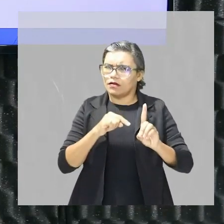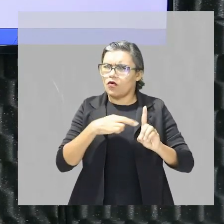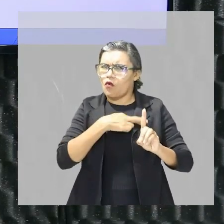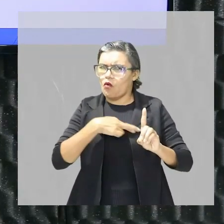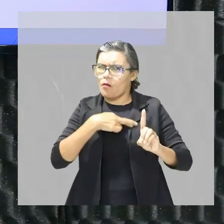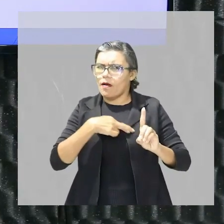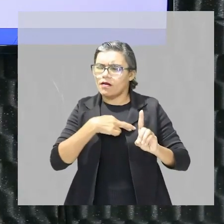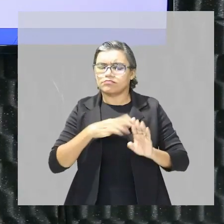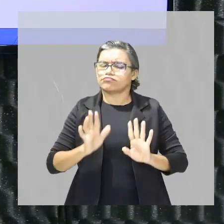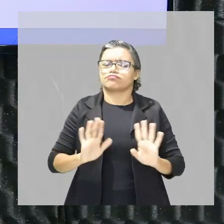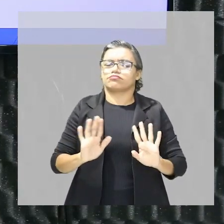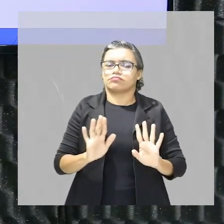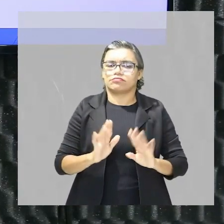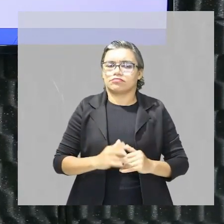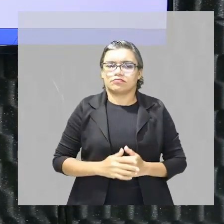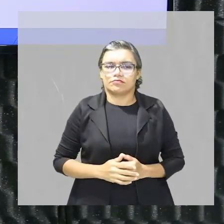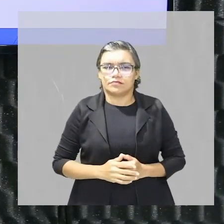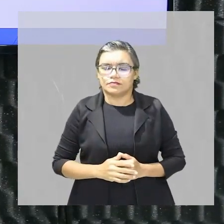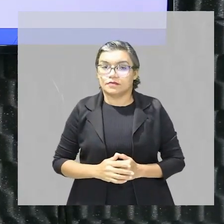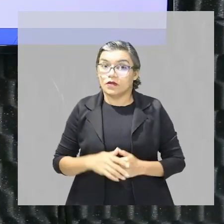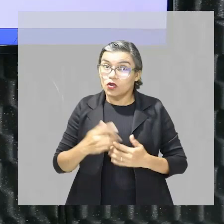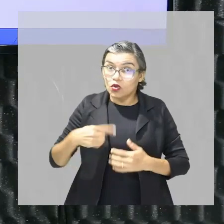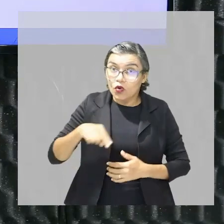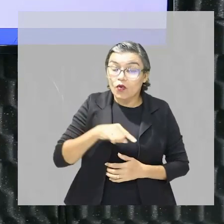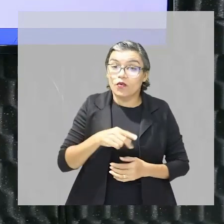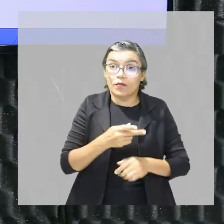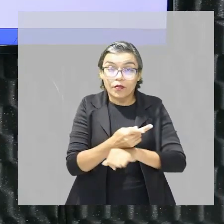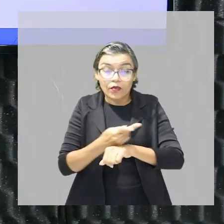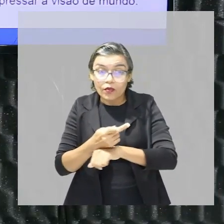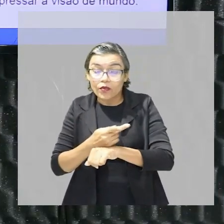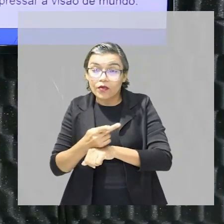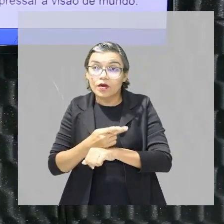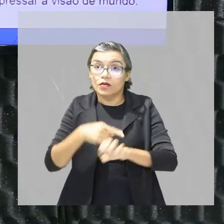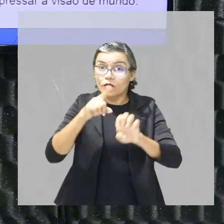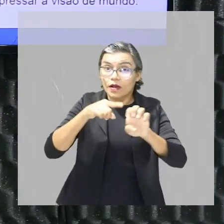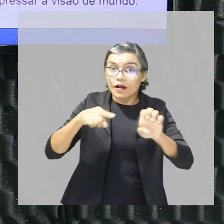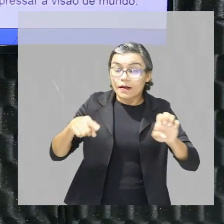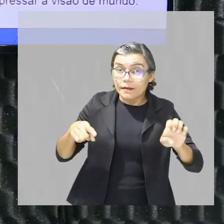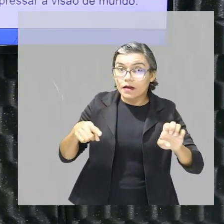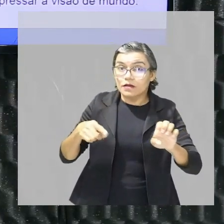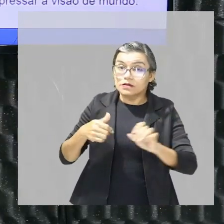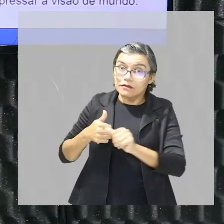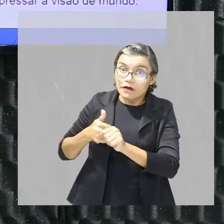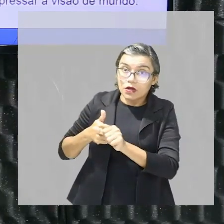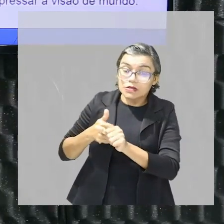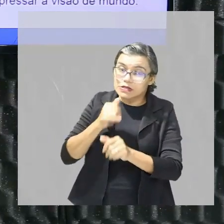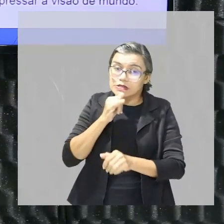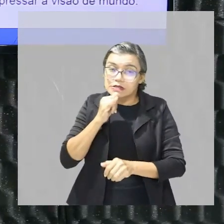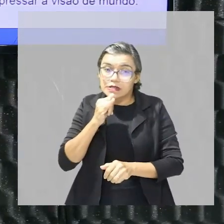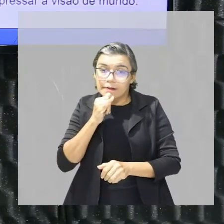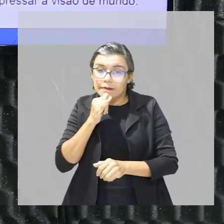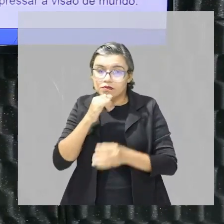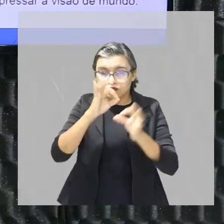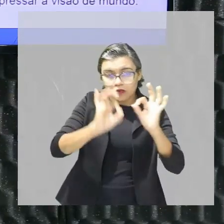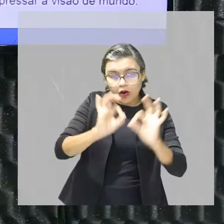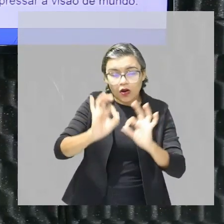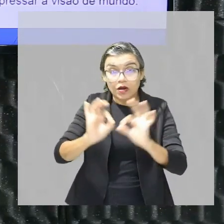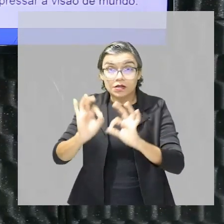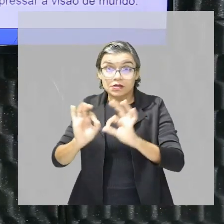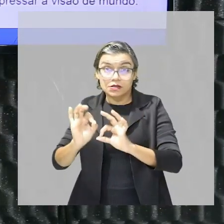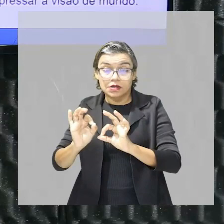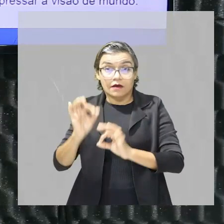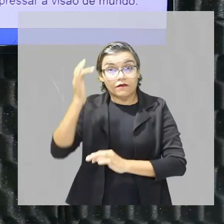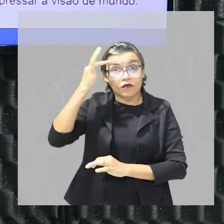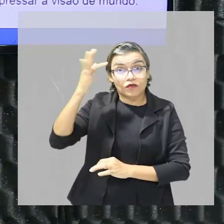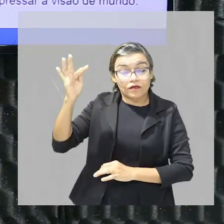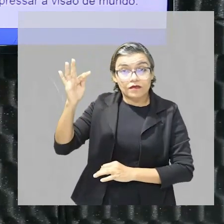veículo né Nós estamos procurando aquele elemento que vai conduzir tanto a poesia como a ciência filosofia e aí Claro eles